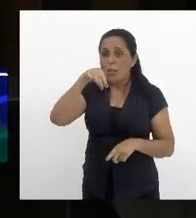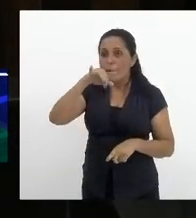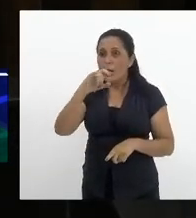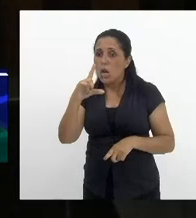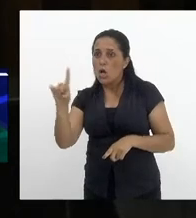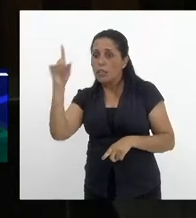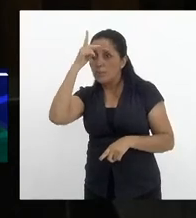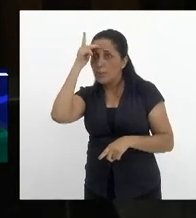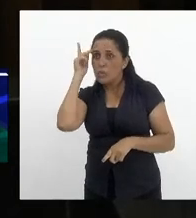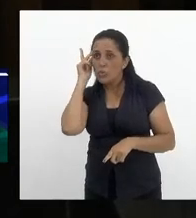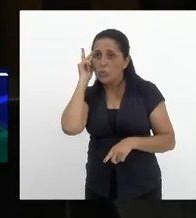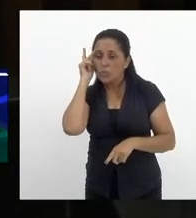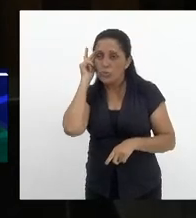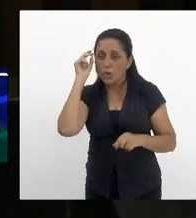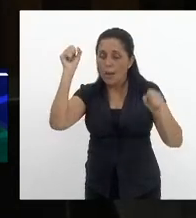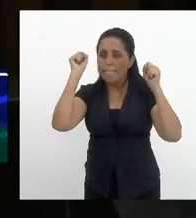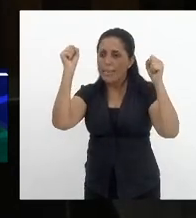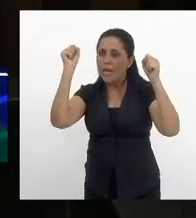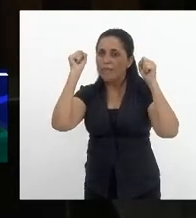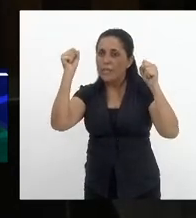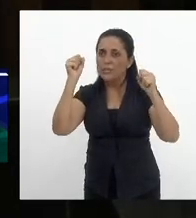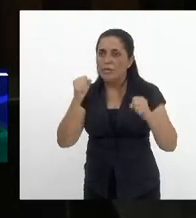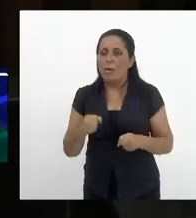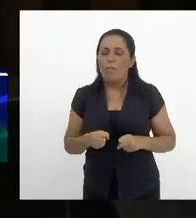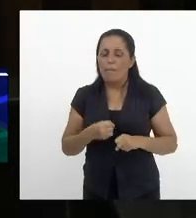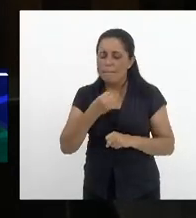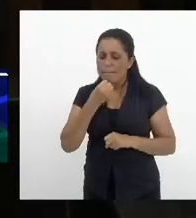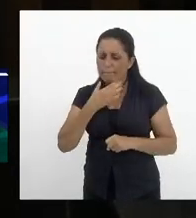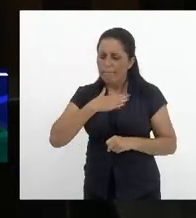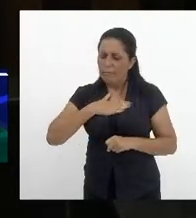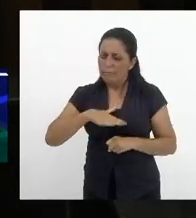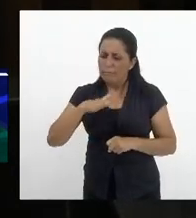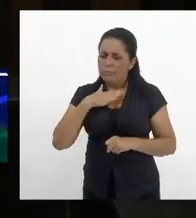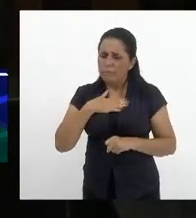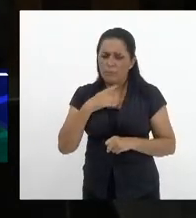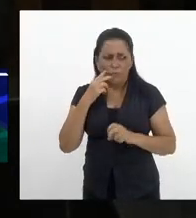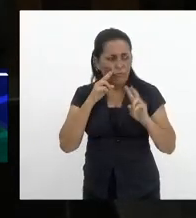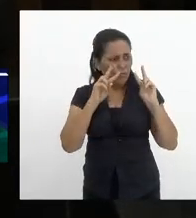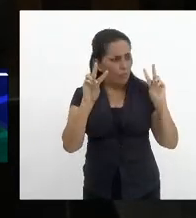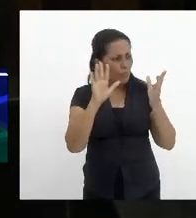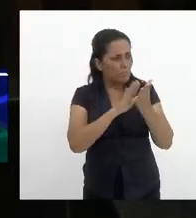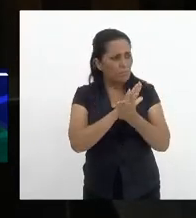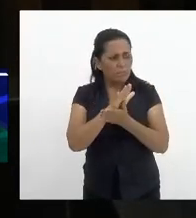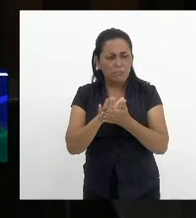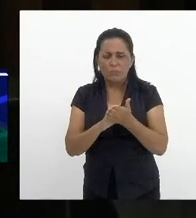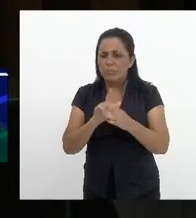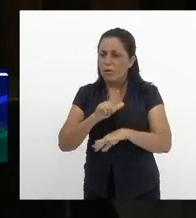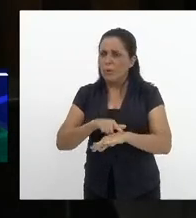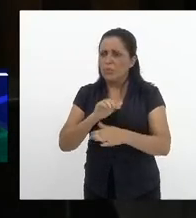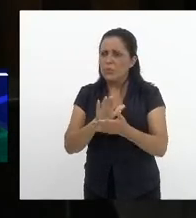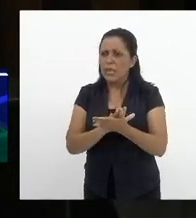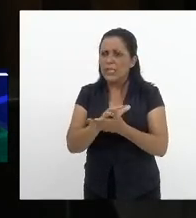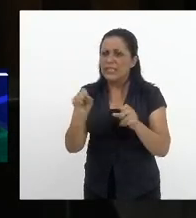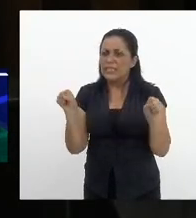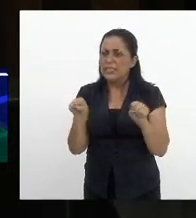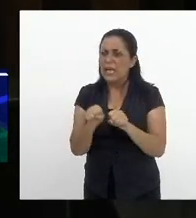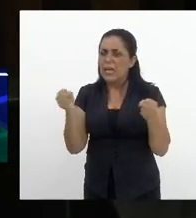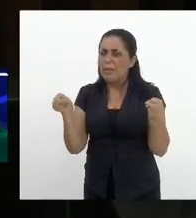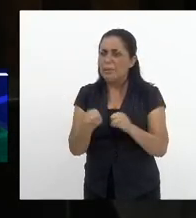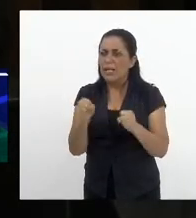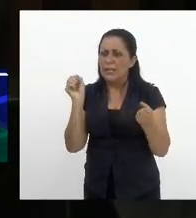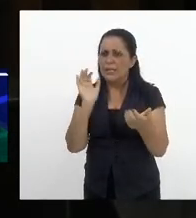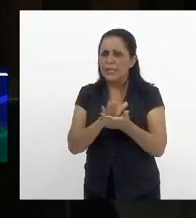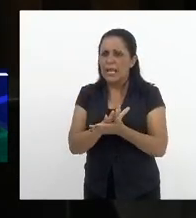ruas ontem em uma manifestação pacífica, onde não vimos em momento algum alguém quebrar alguma